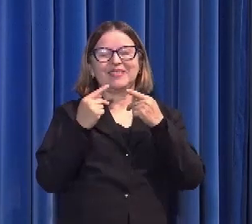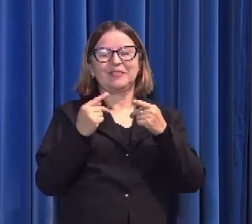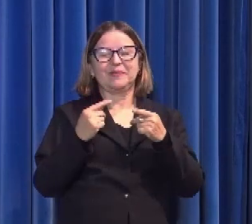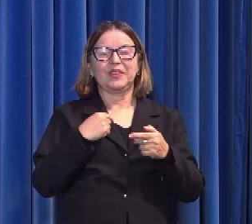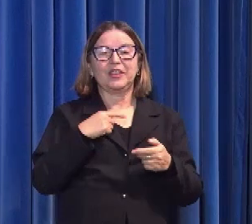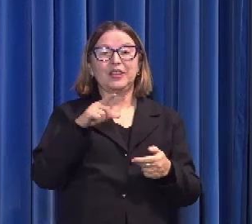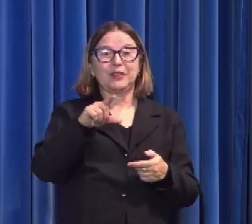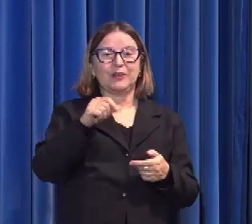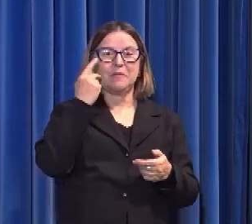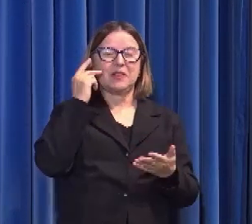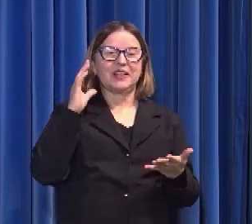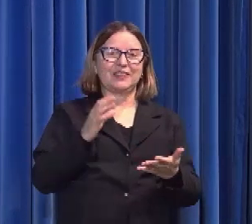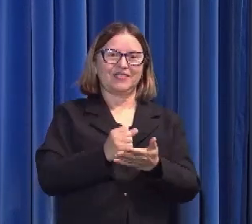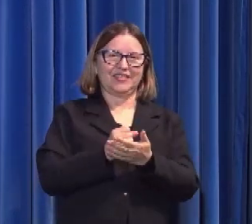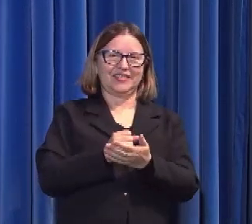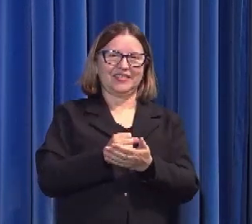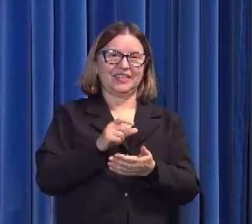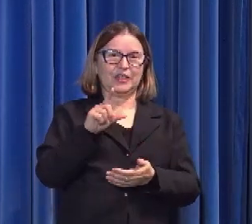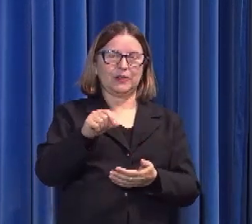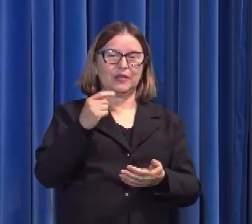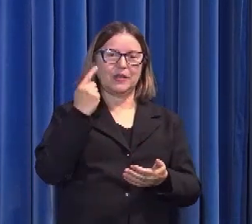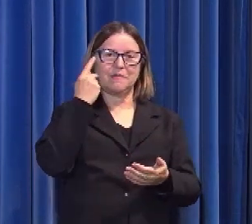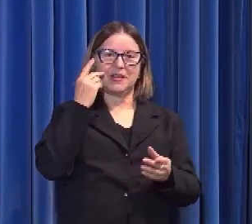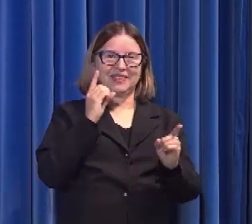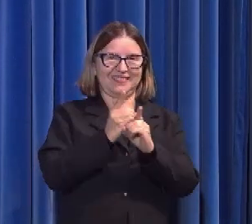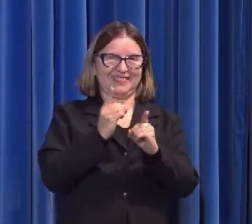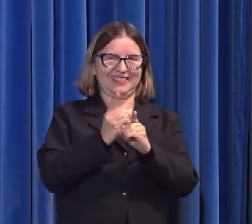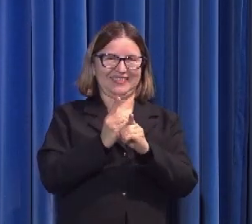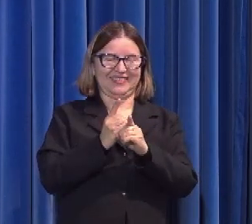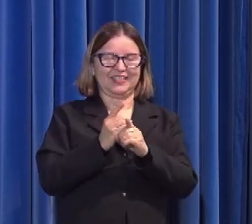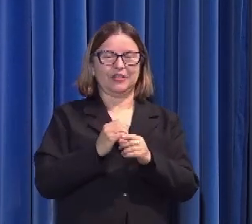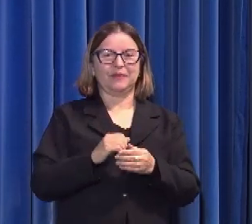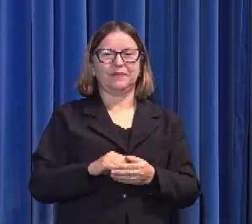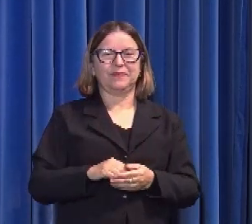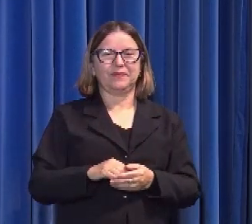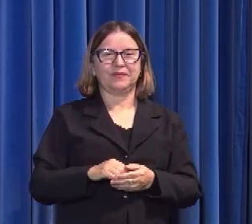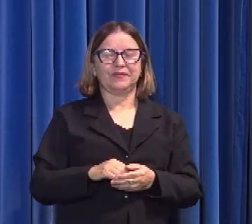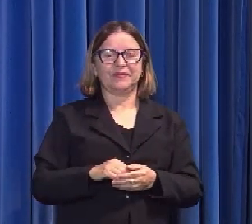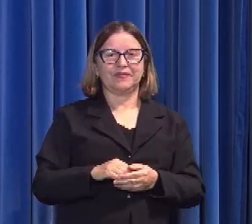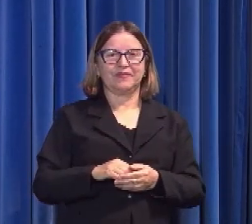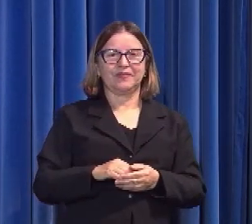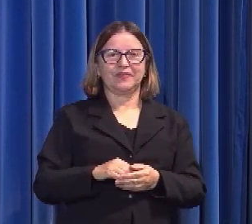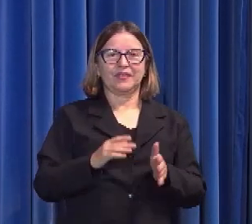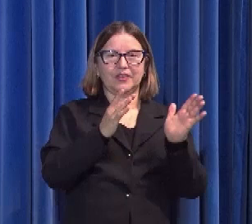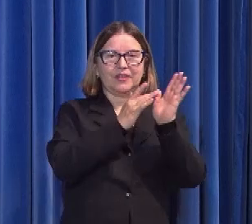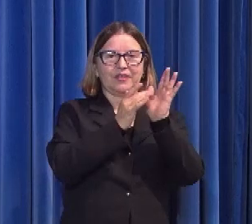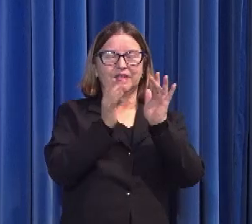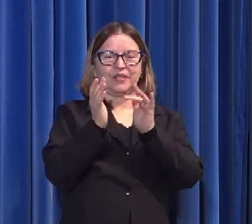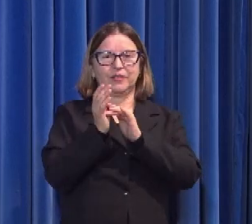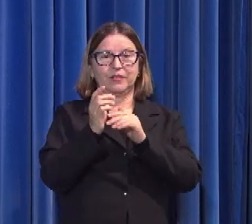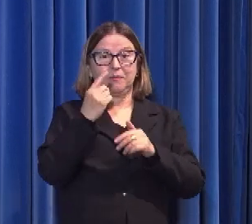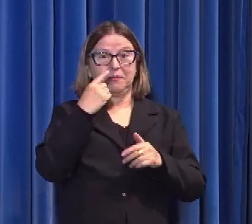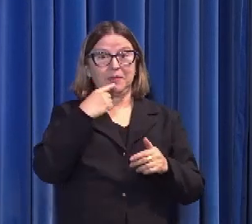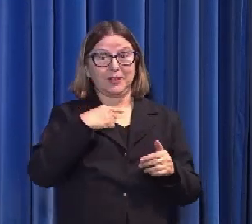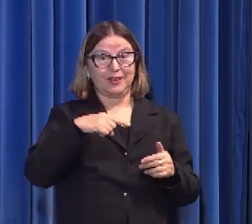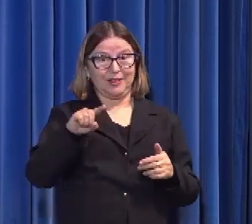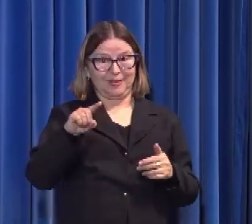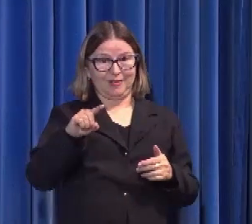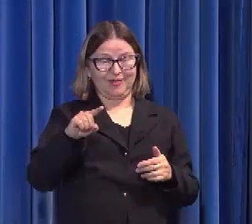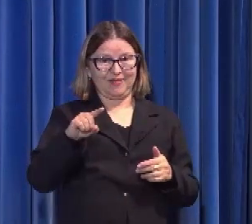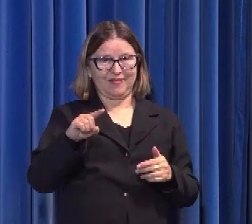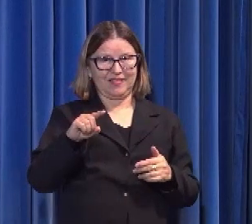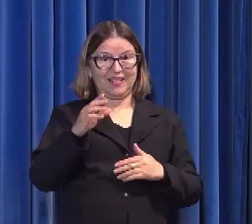escolhi para o discipulado escolhido para fecundidade ele designou os seus discípulos para obra que eles era a